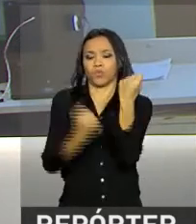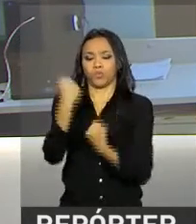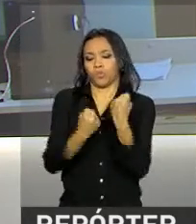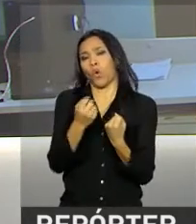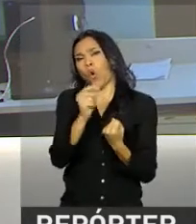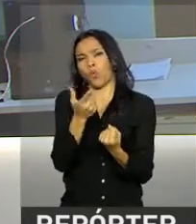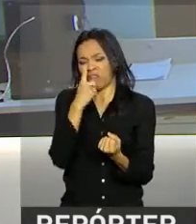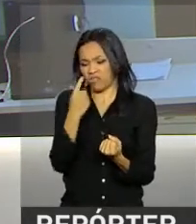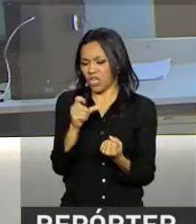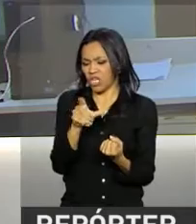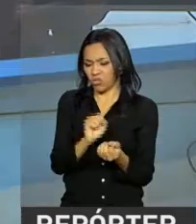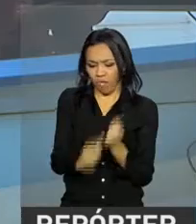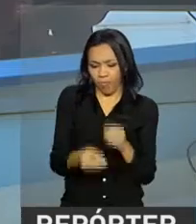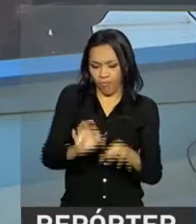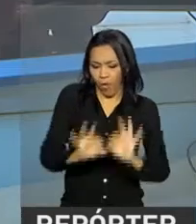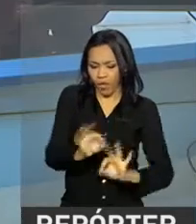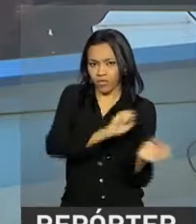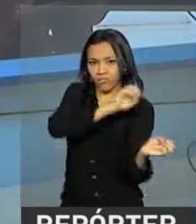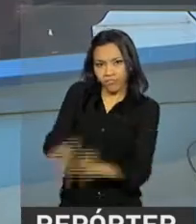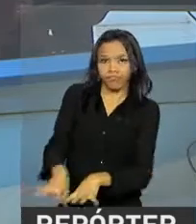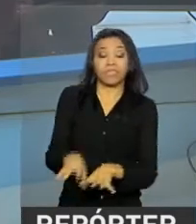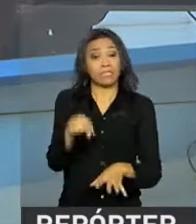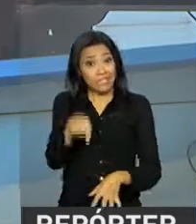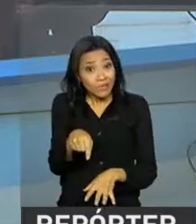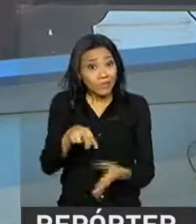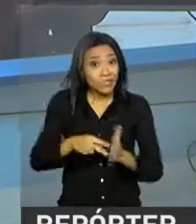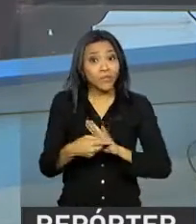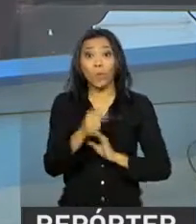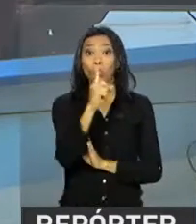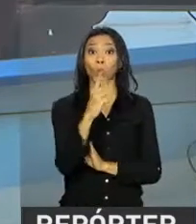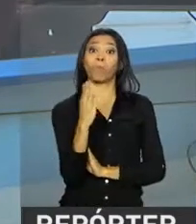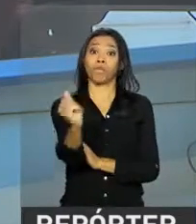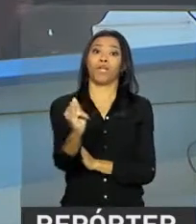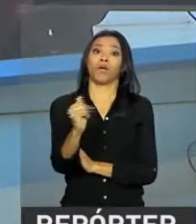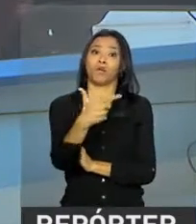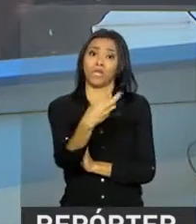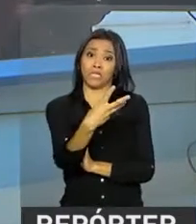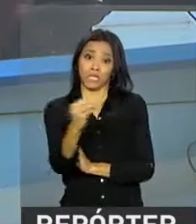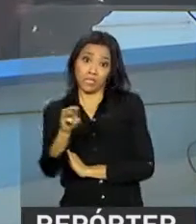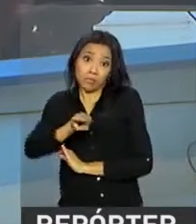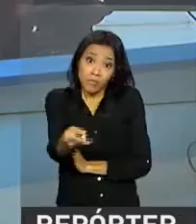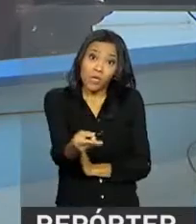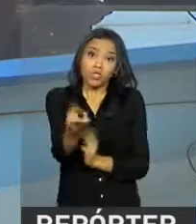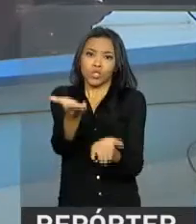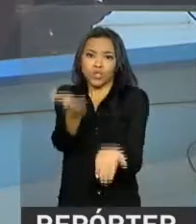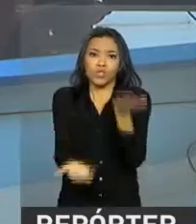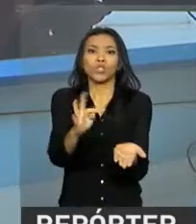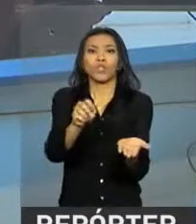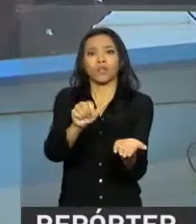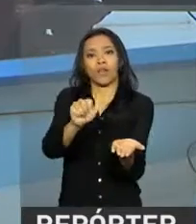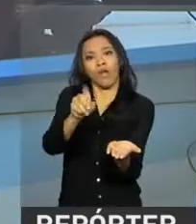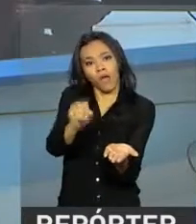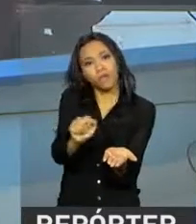jogada fora após o preparo isso representa em média 1 bilhão e 300 milhões de toneladas por ano mas existem iniciativas